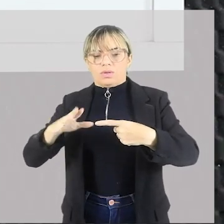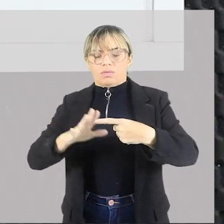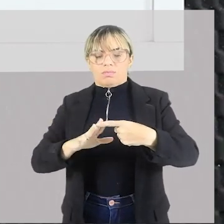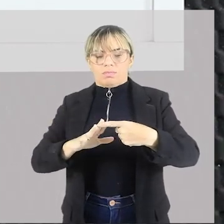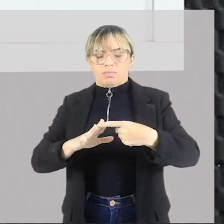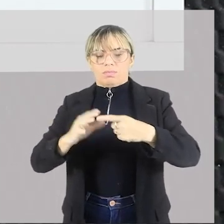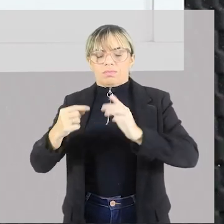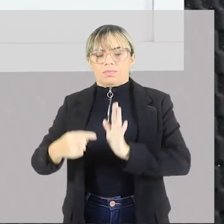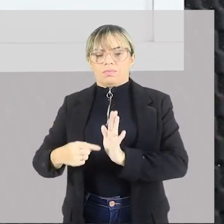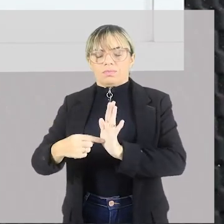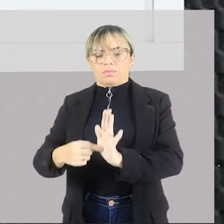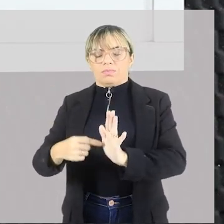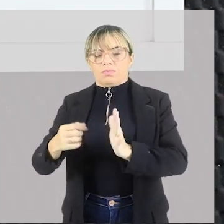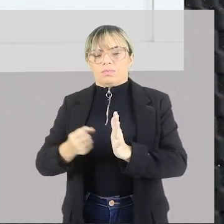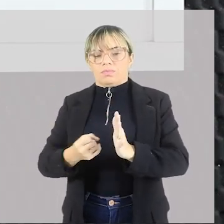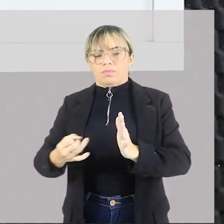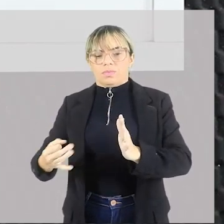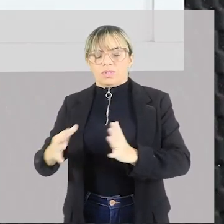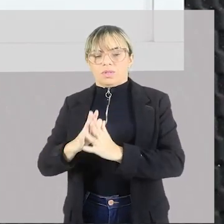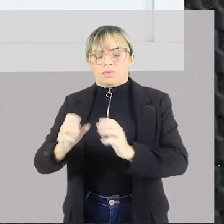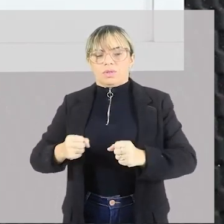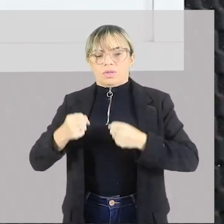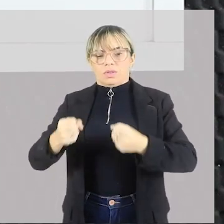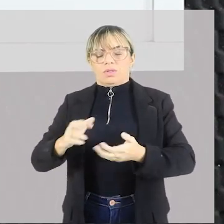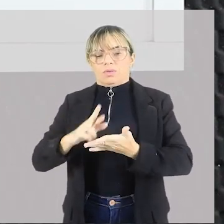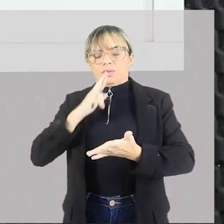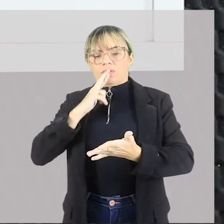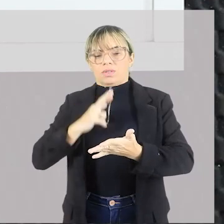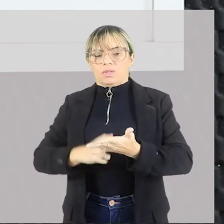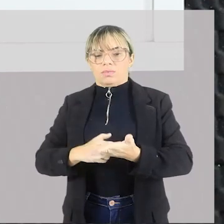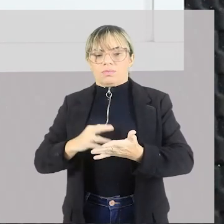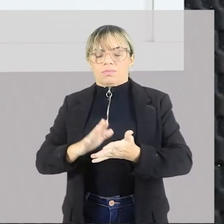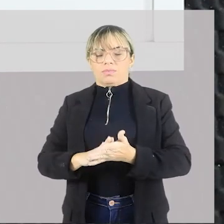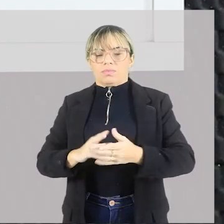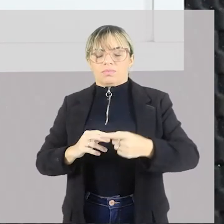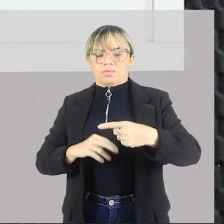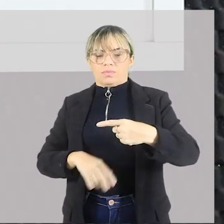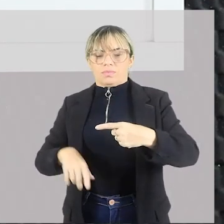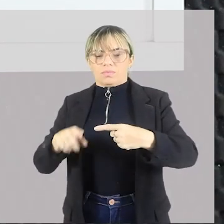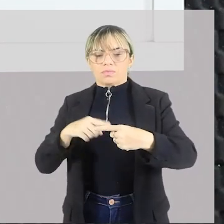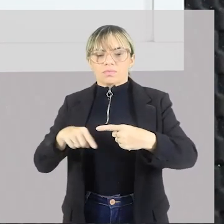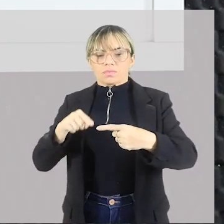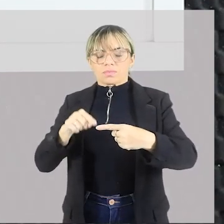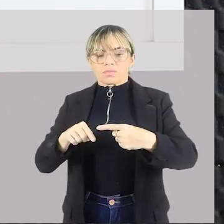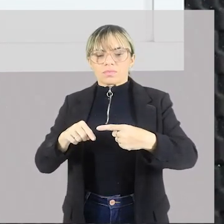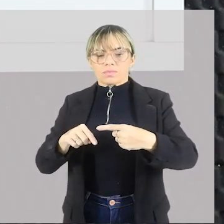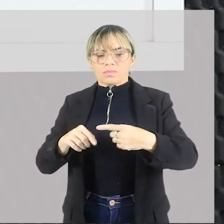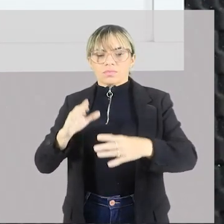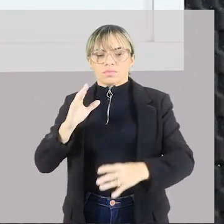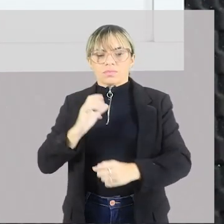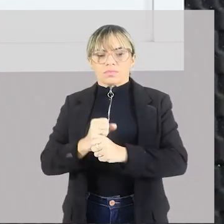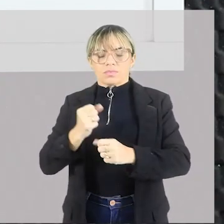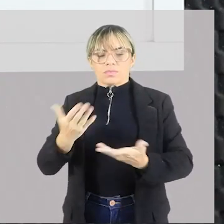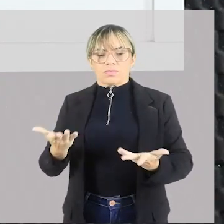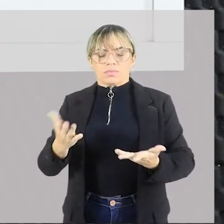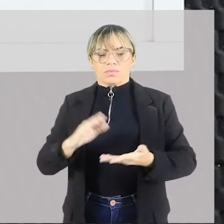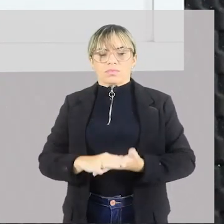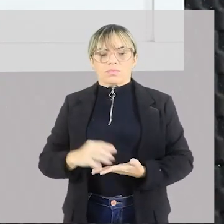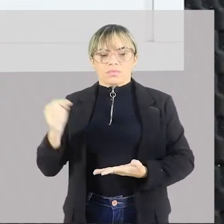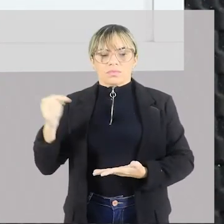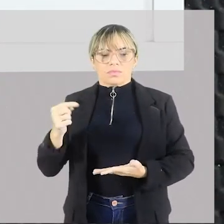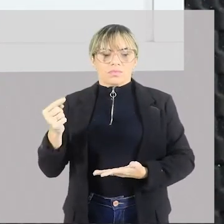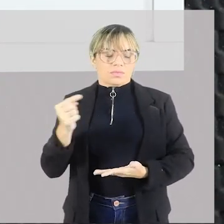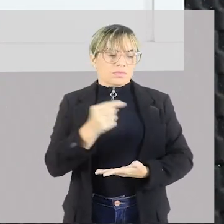número de elementos possíveis Ah se eu fosse calcular no caso aqui a